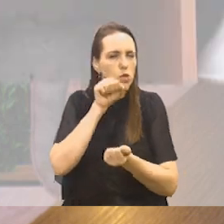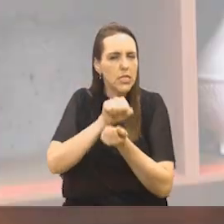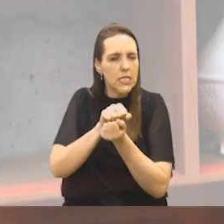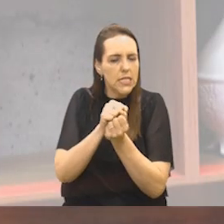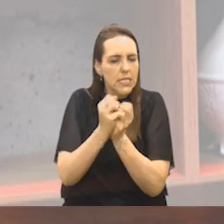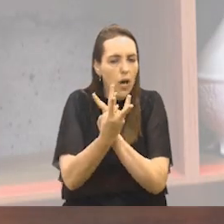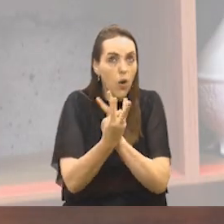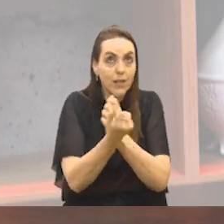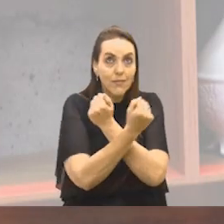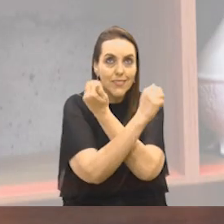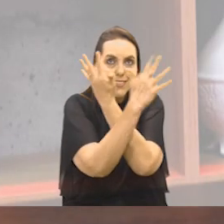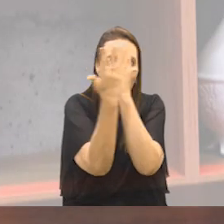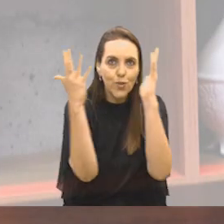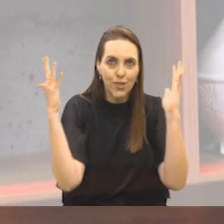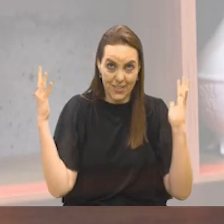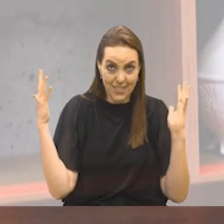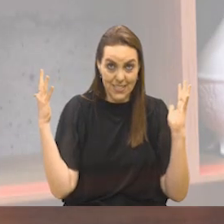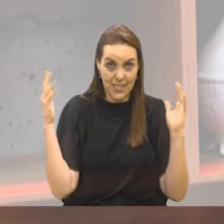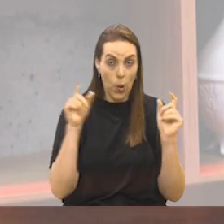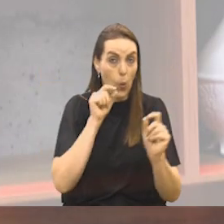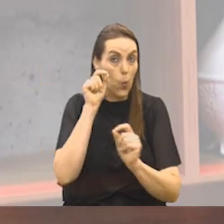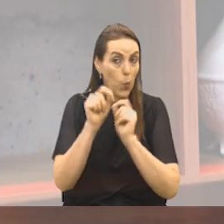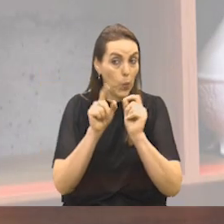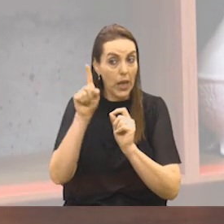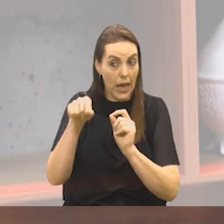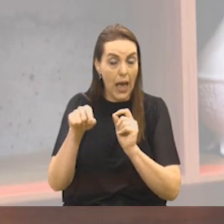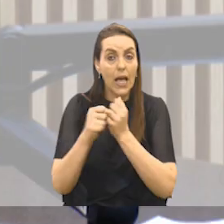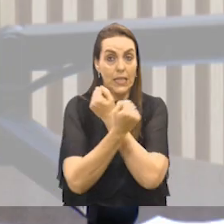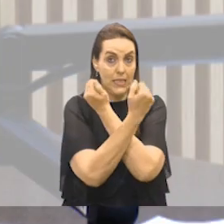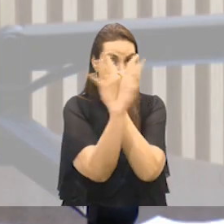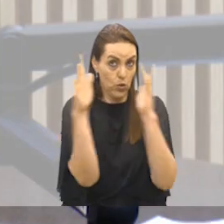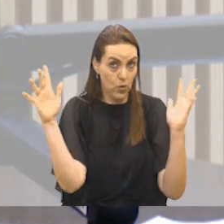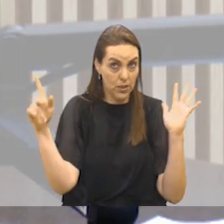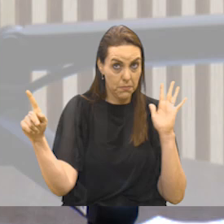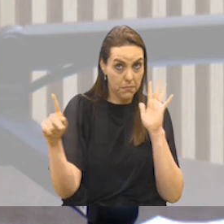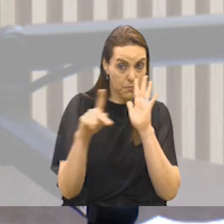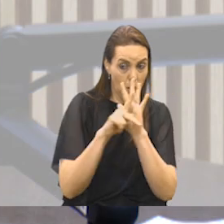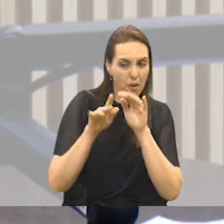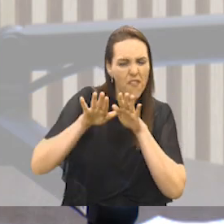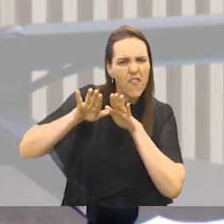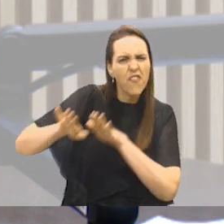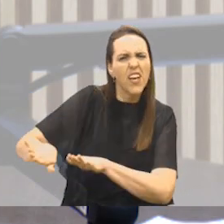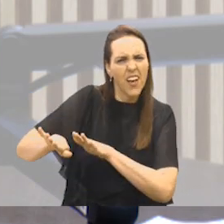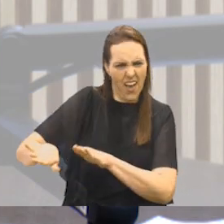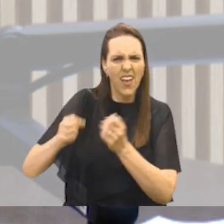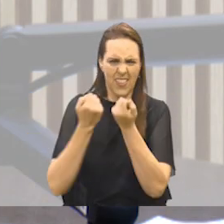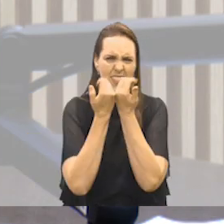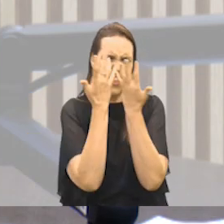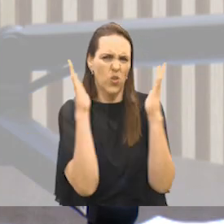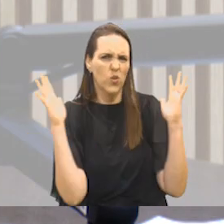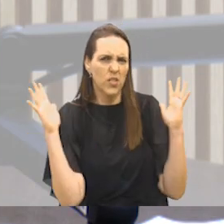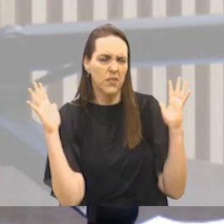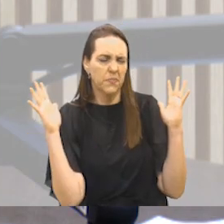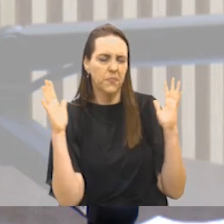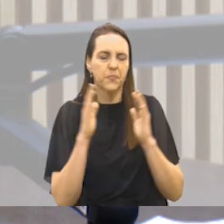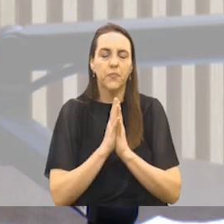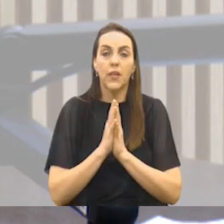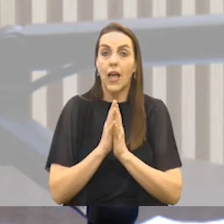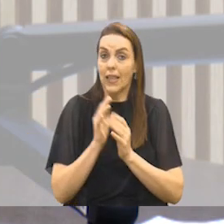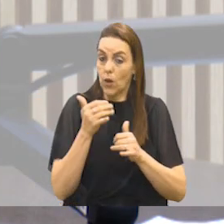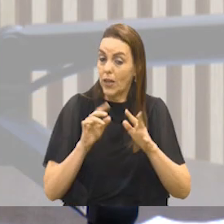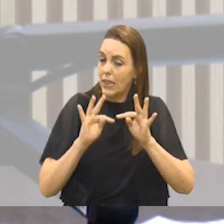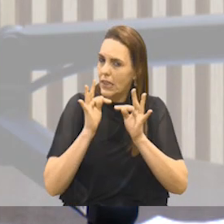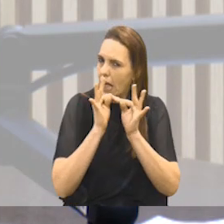o cristal é uma coisa da natureza. E o que é da natureza deve ficar na natureza. Então, muitas técnicas